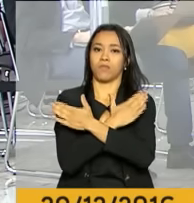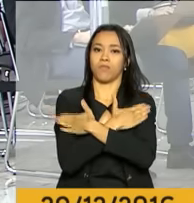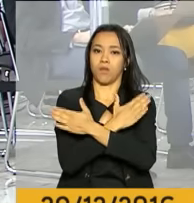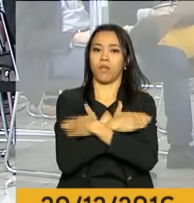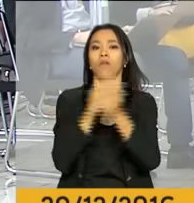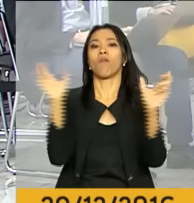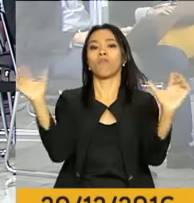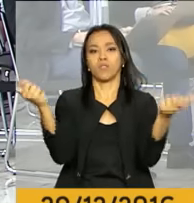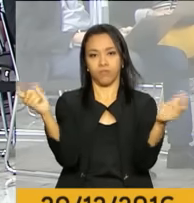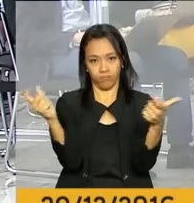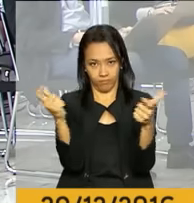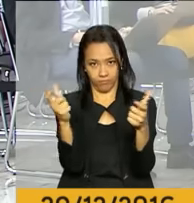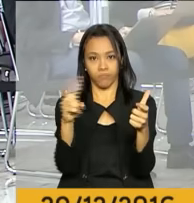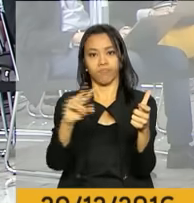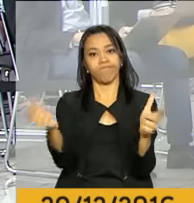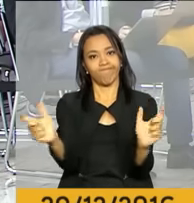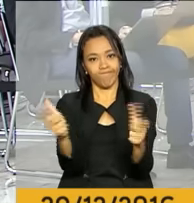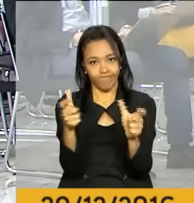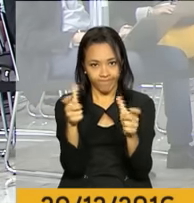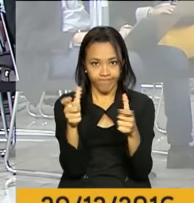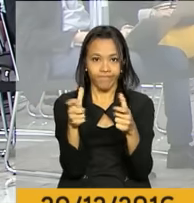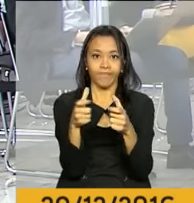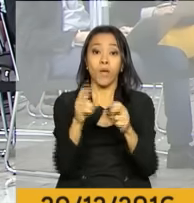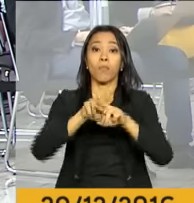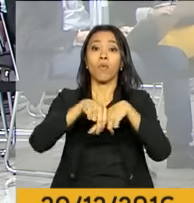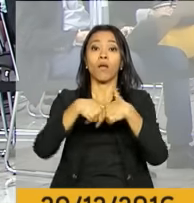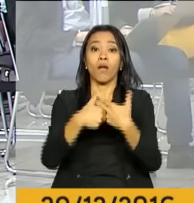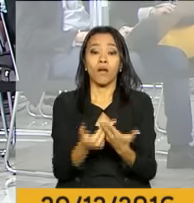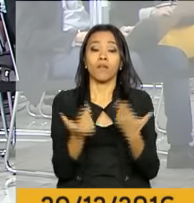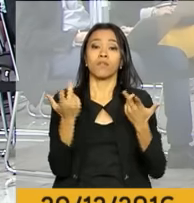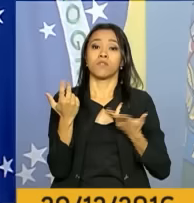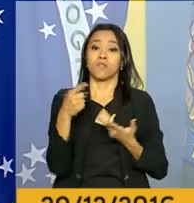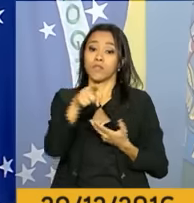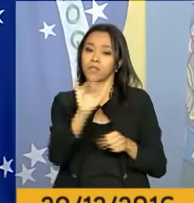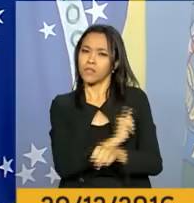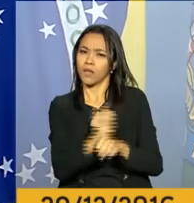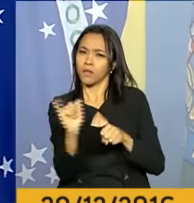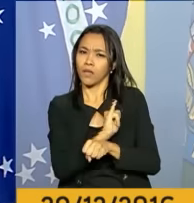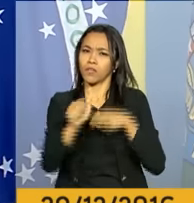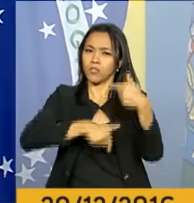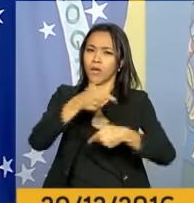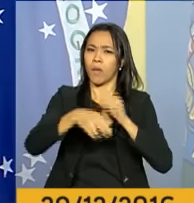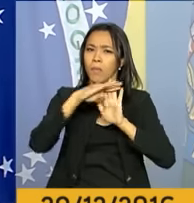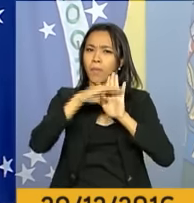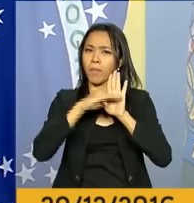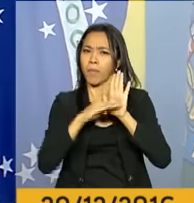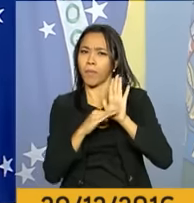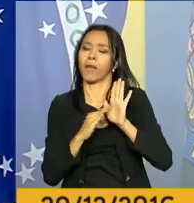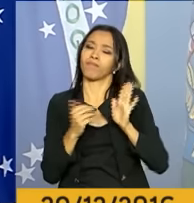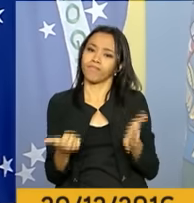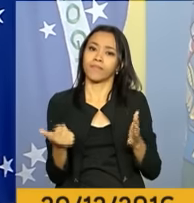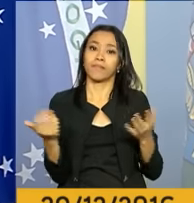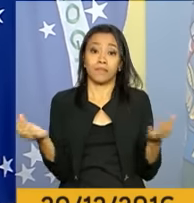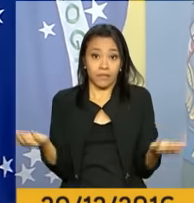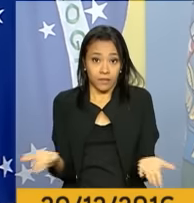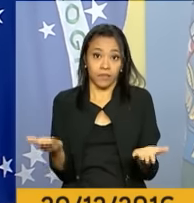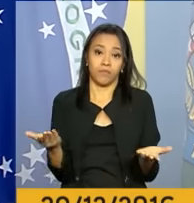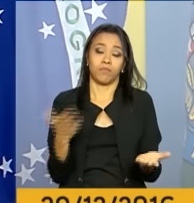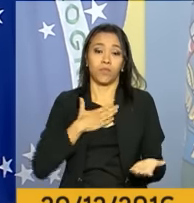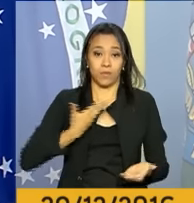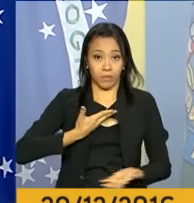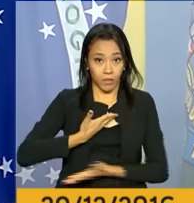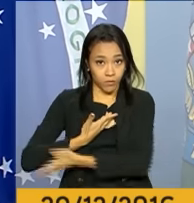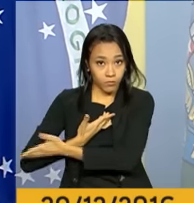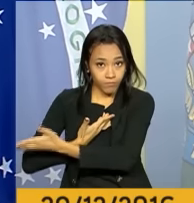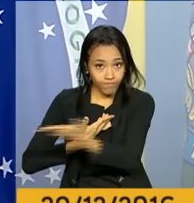cair em função eh das medidas que nós estamos tomando enfim meus amigos eu queria apenas